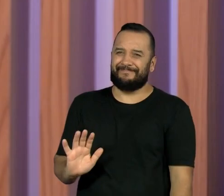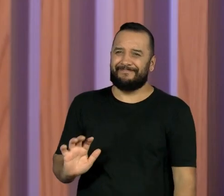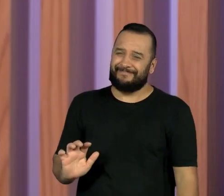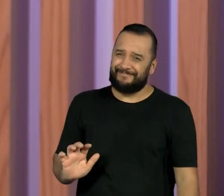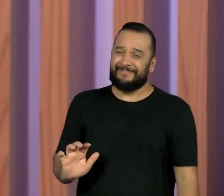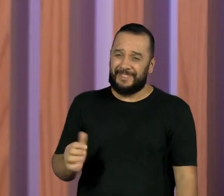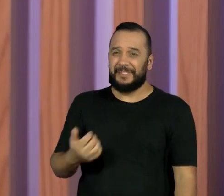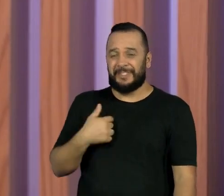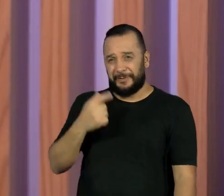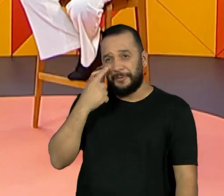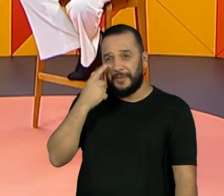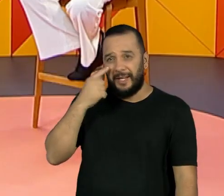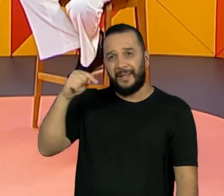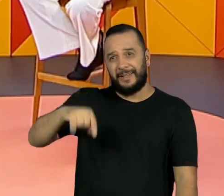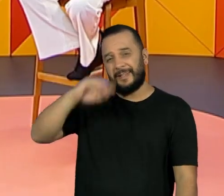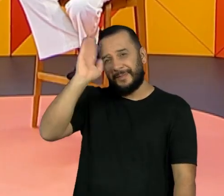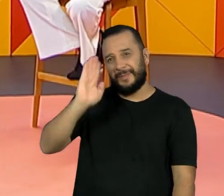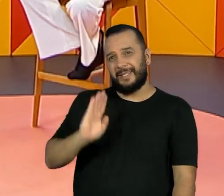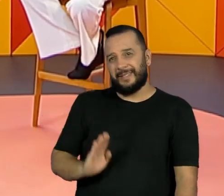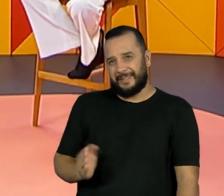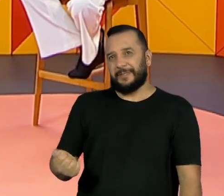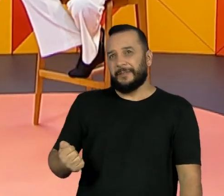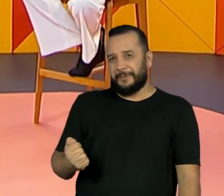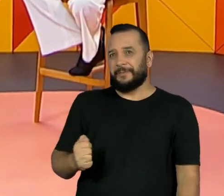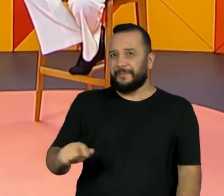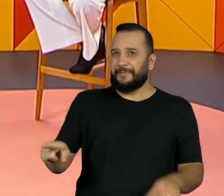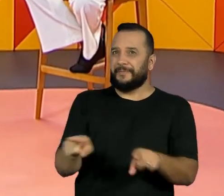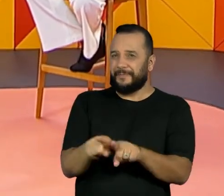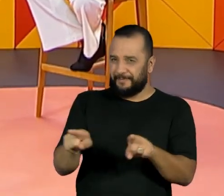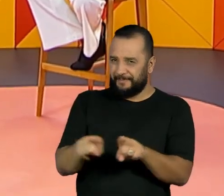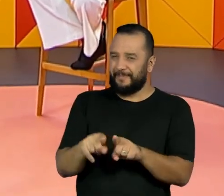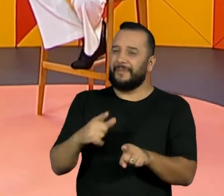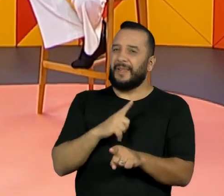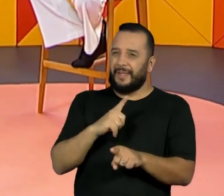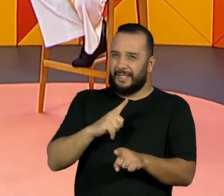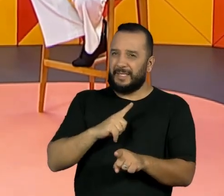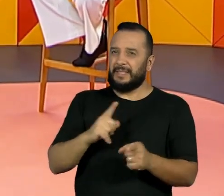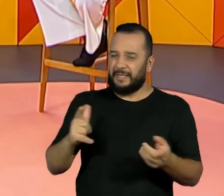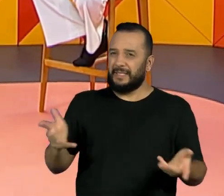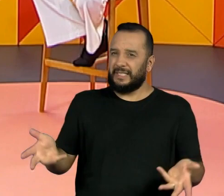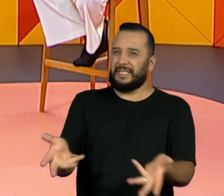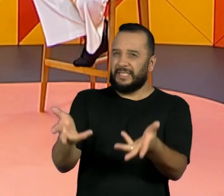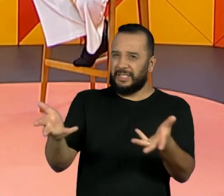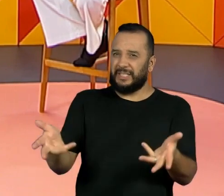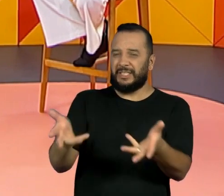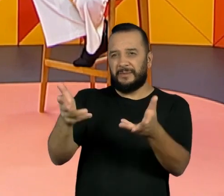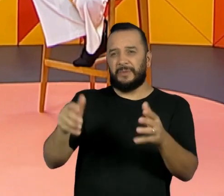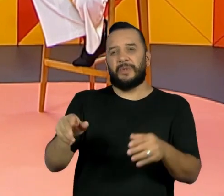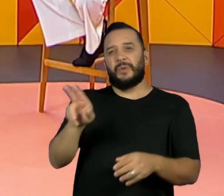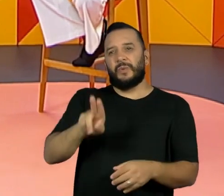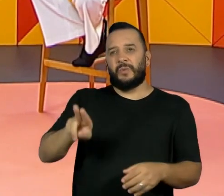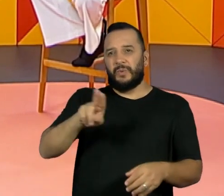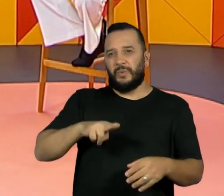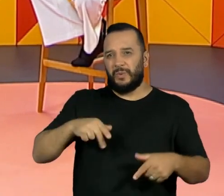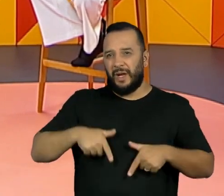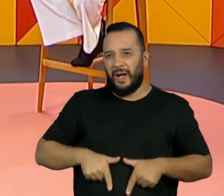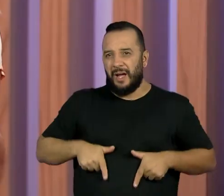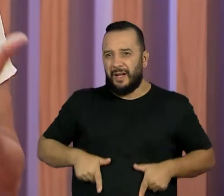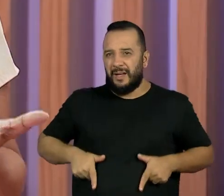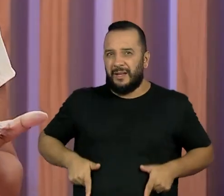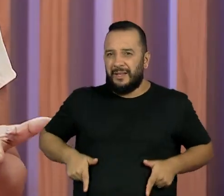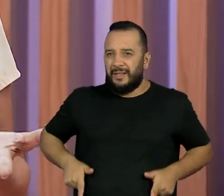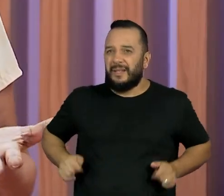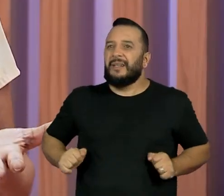vê isso aqui no Brasil também. A gente está assistindo essa situação. Um estímulo ao uso de armas, né? Que